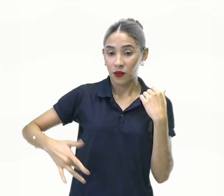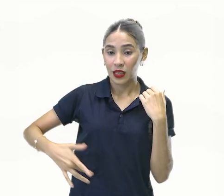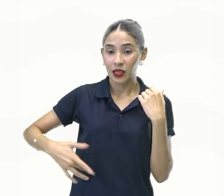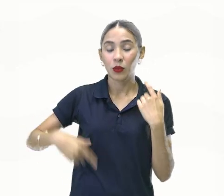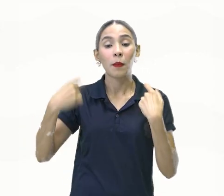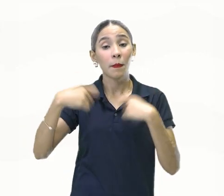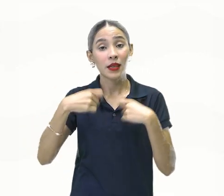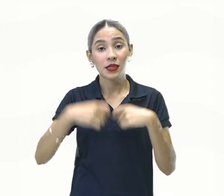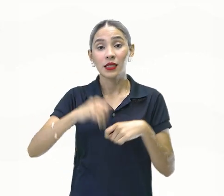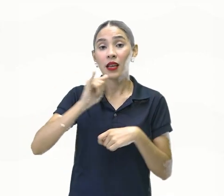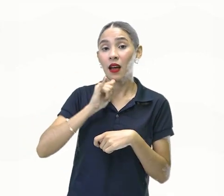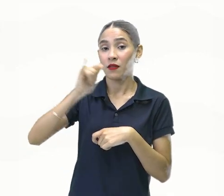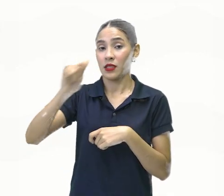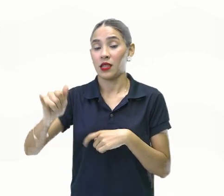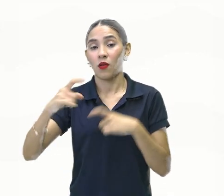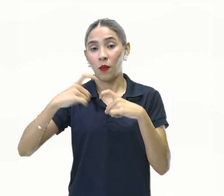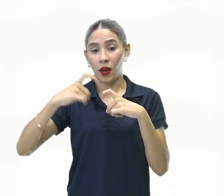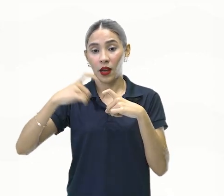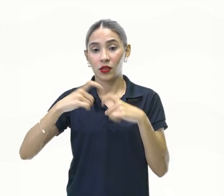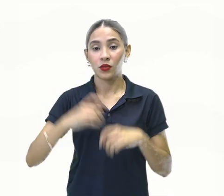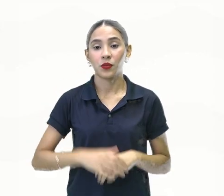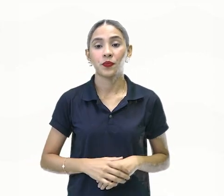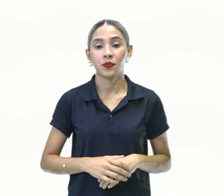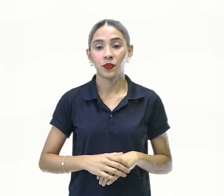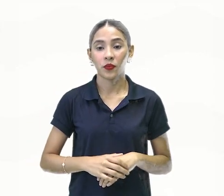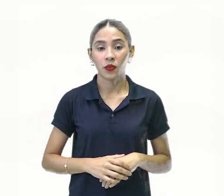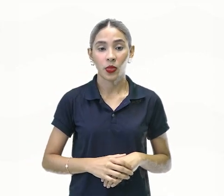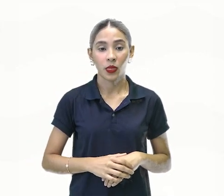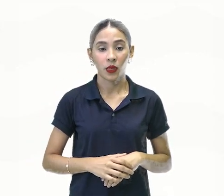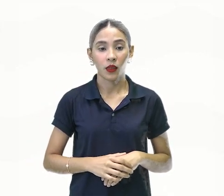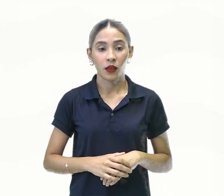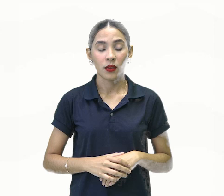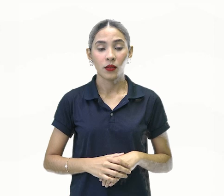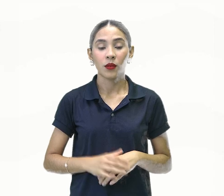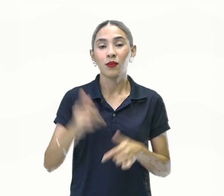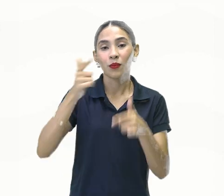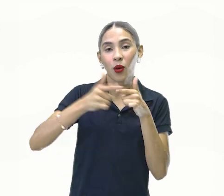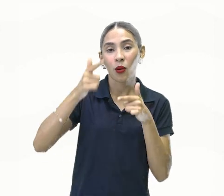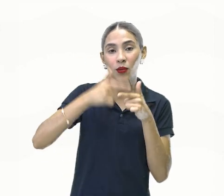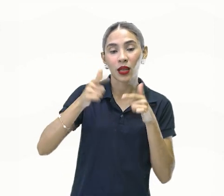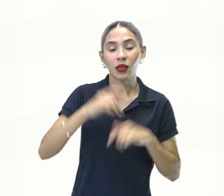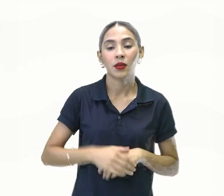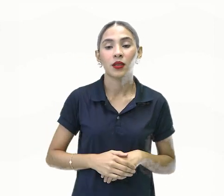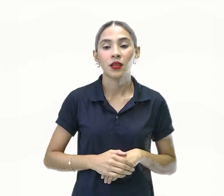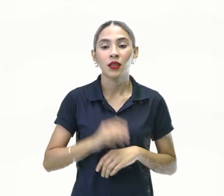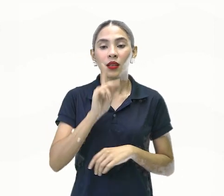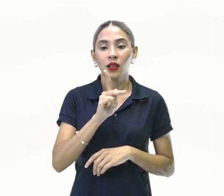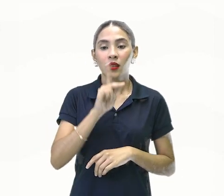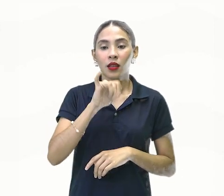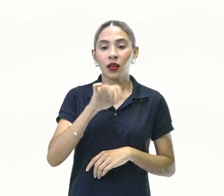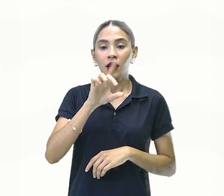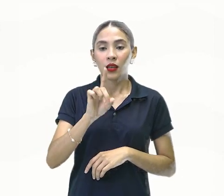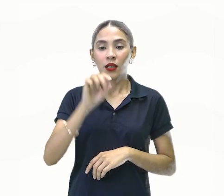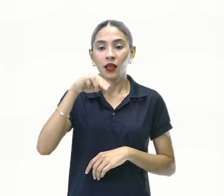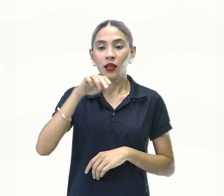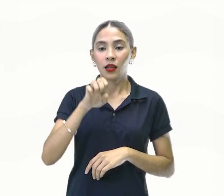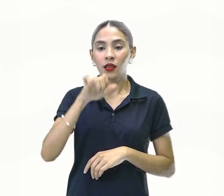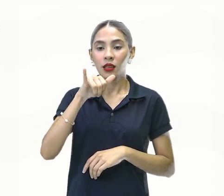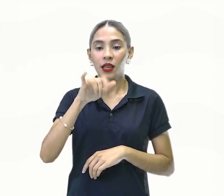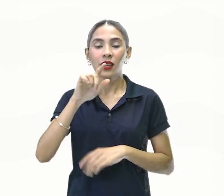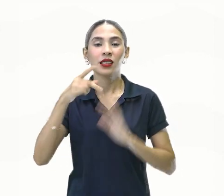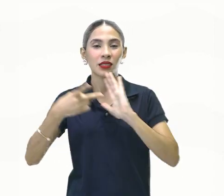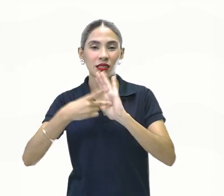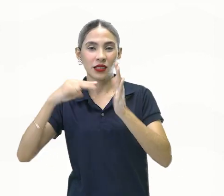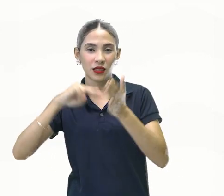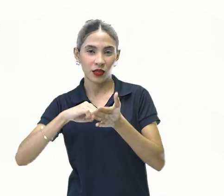deve informar o médico. Or kidney disease, problema, então, kidney quer dizer rins, tá? Então,